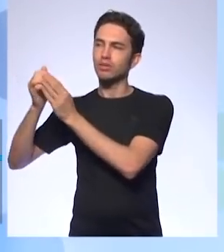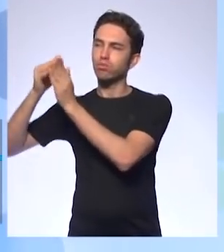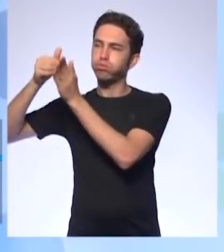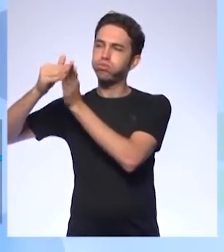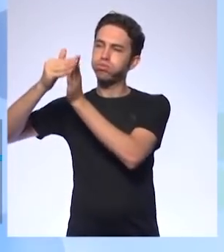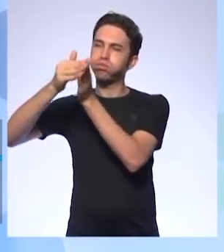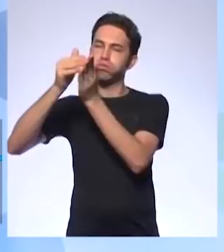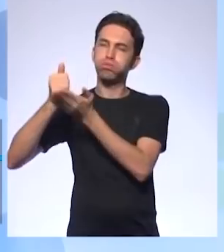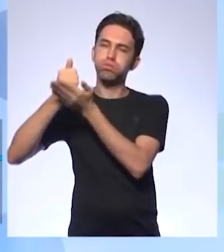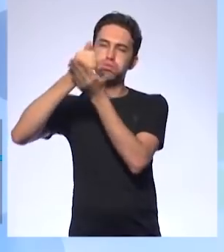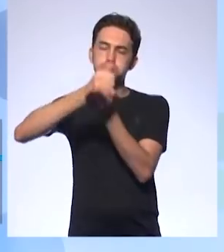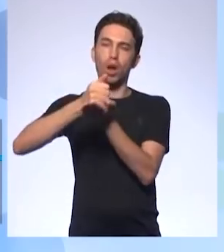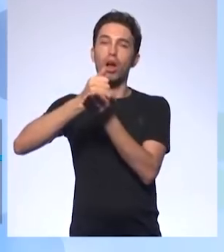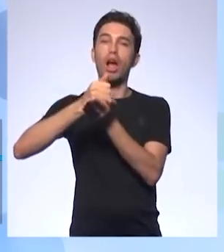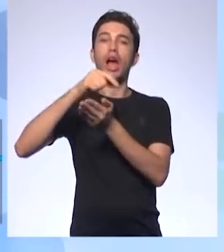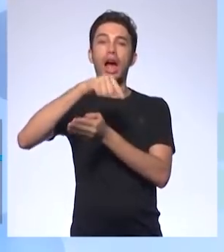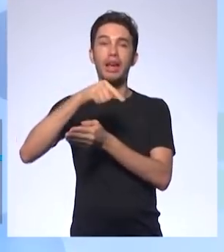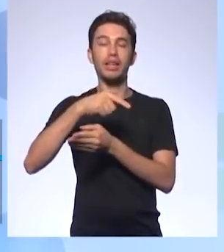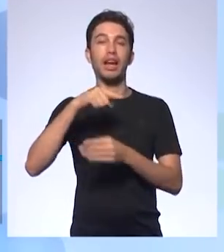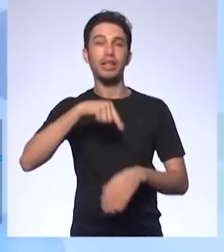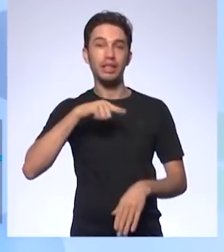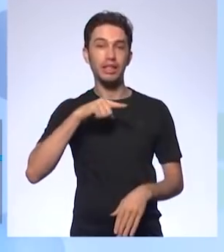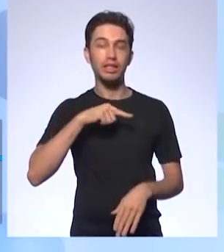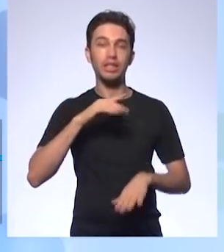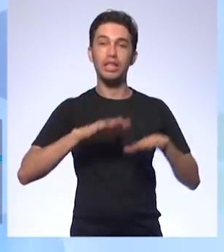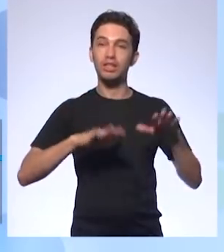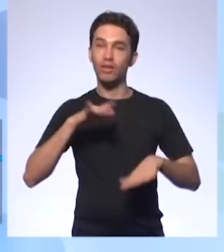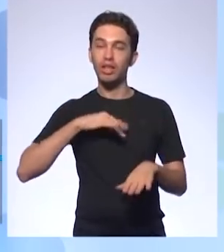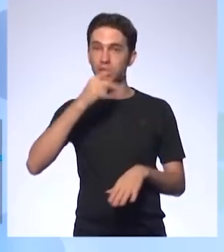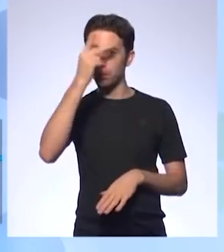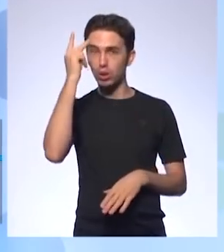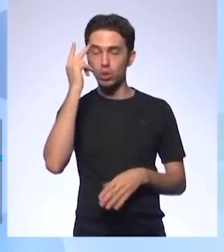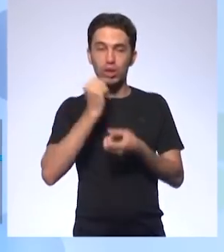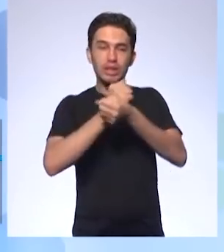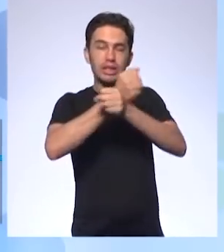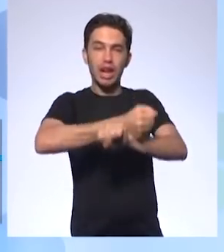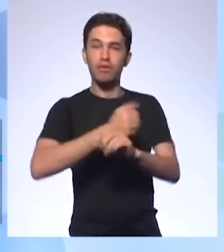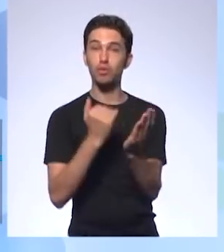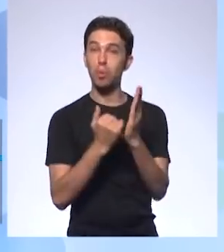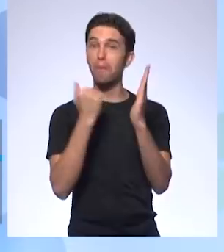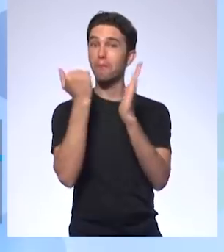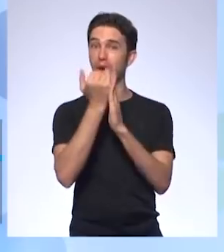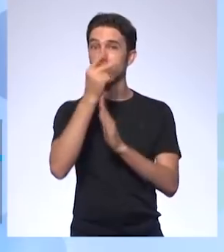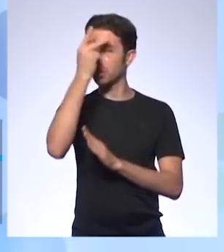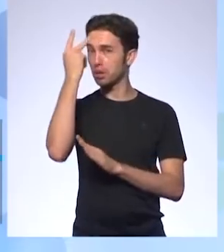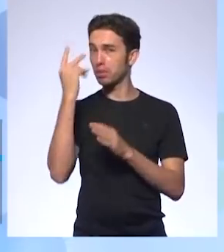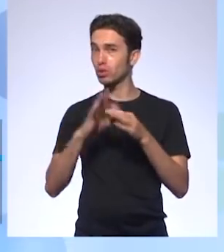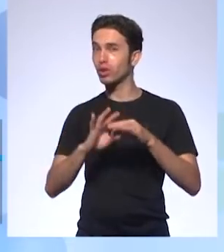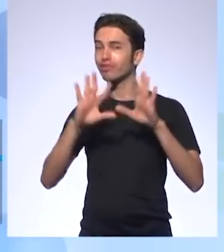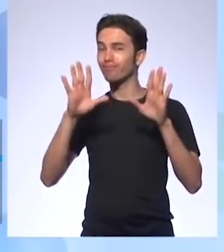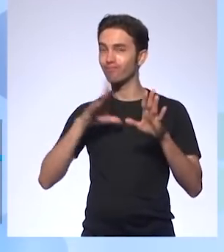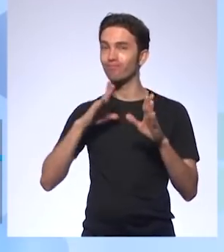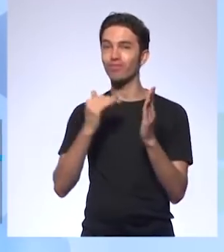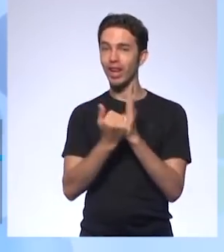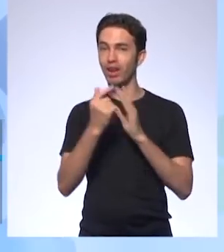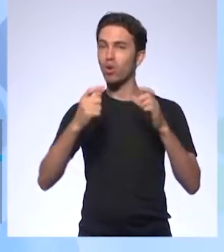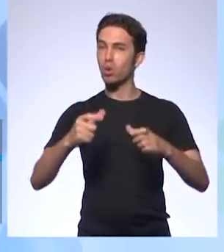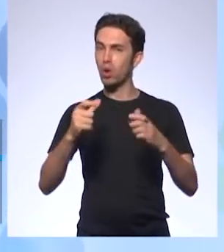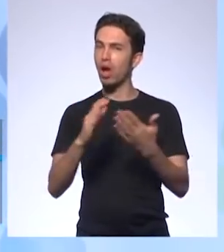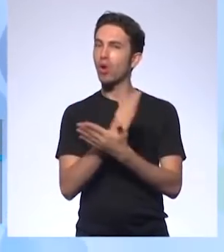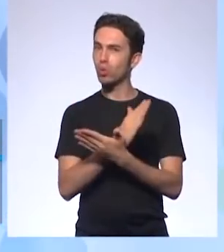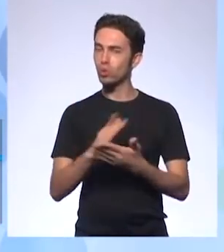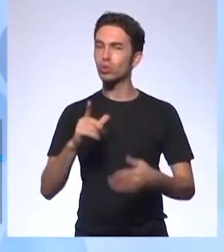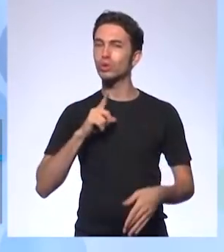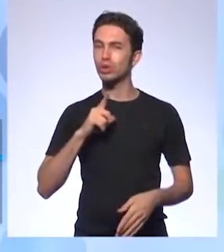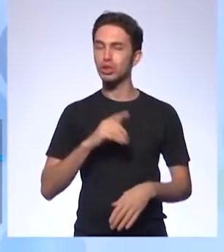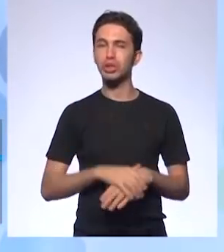muito, a ponto de alguns lugares ter mais escravizados do que pessoas livres. Então, tinha muito. A forma também como